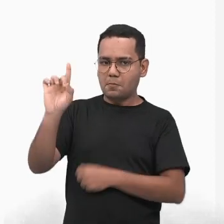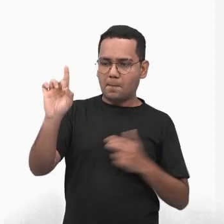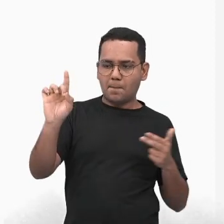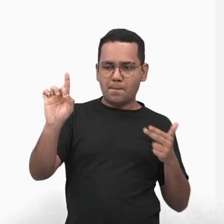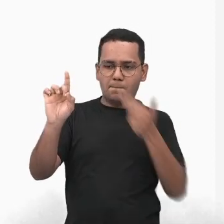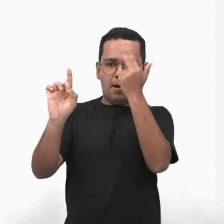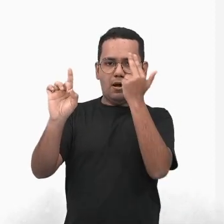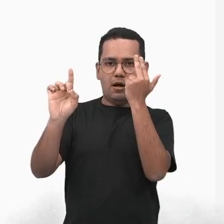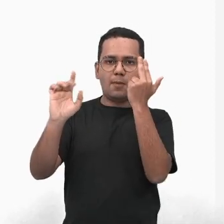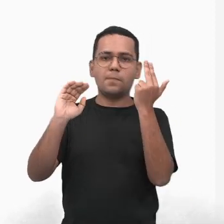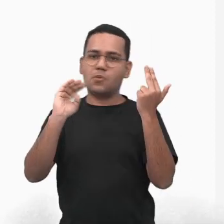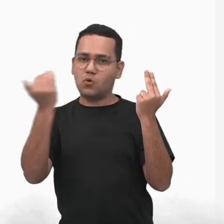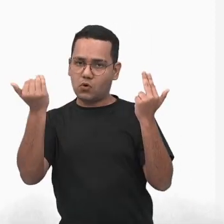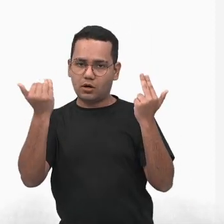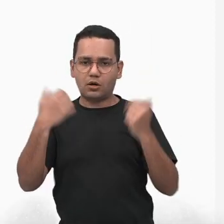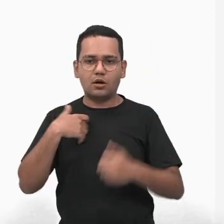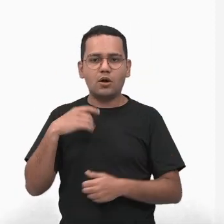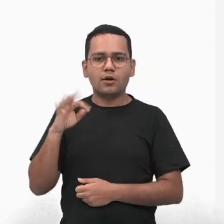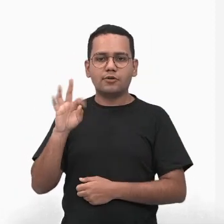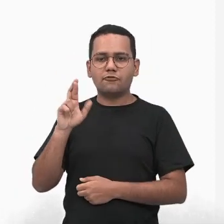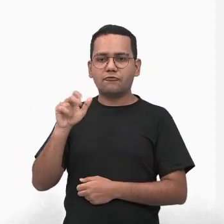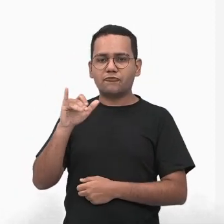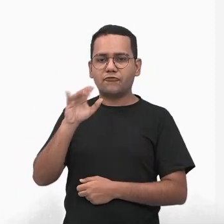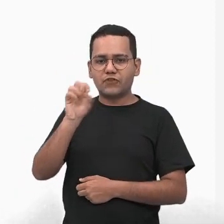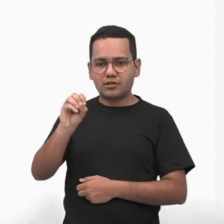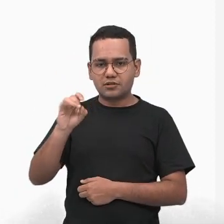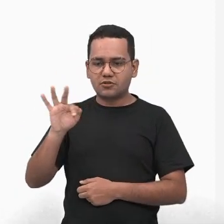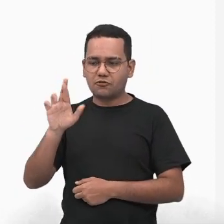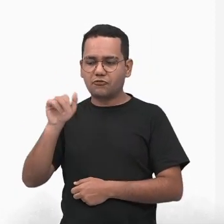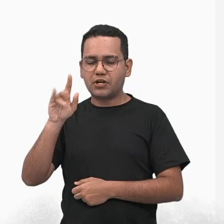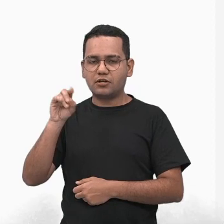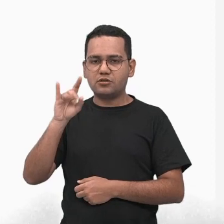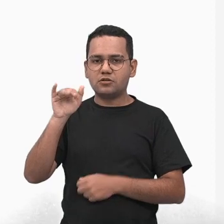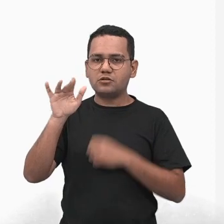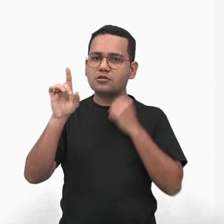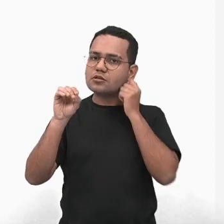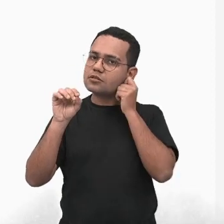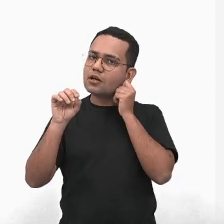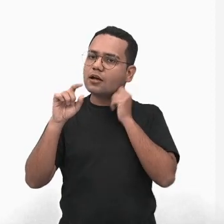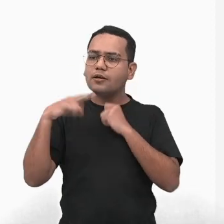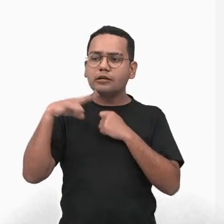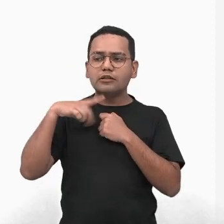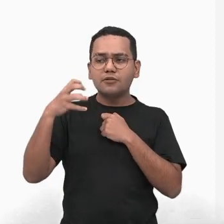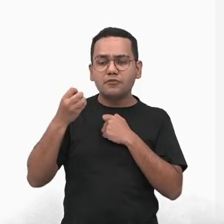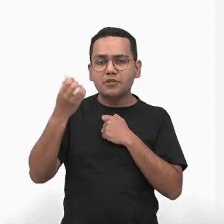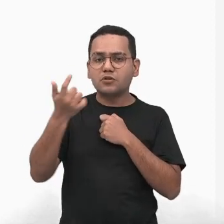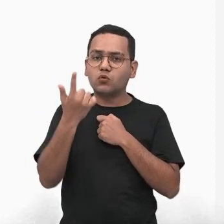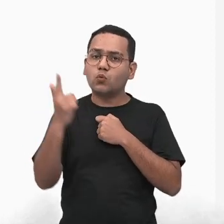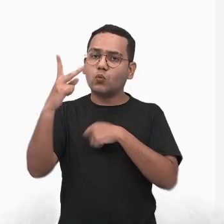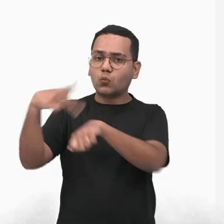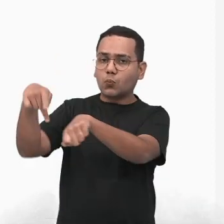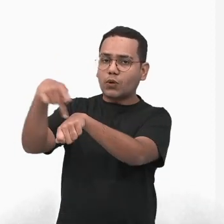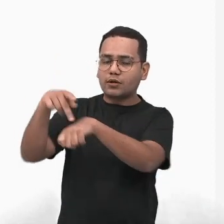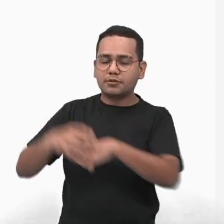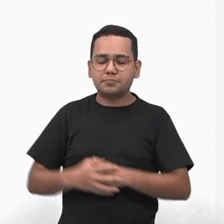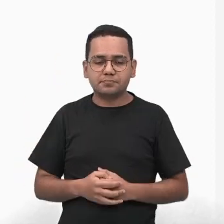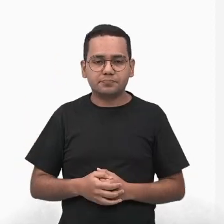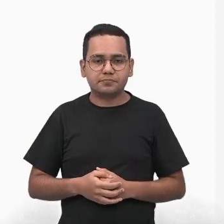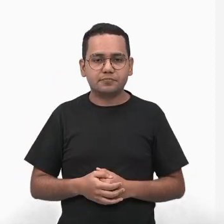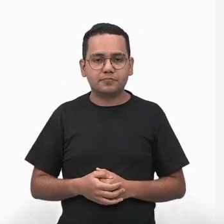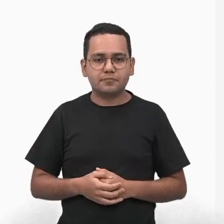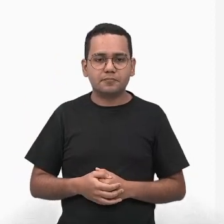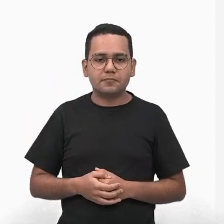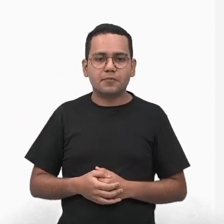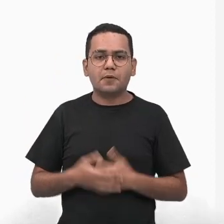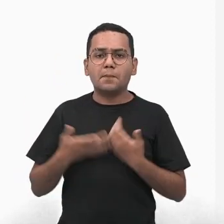Francisco Ferdinando, ali quando ele visitava a Bósnia e Herzegovina. Quem foi responsável, galera,